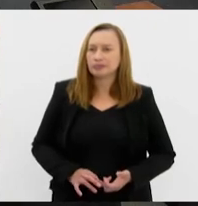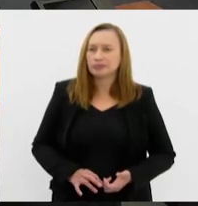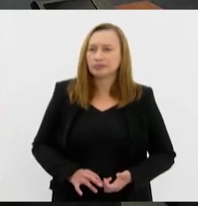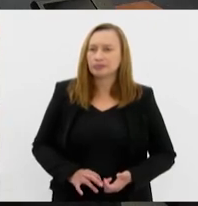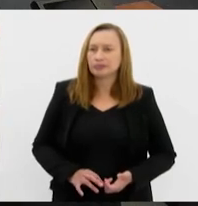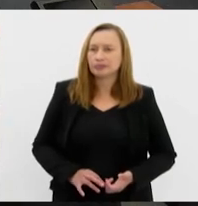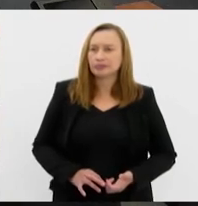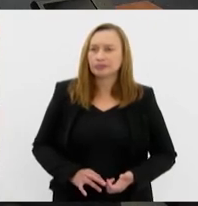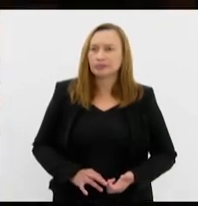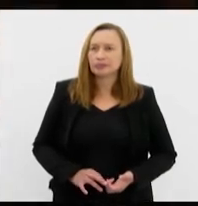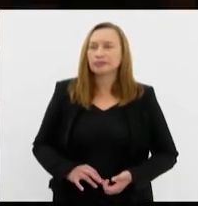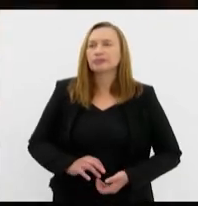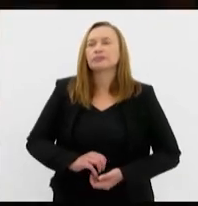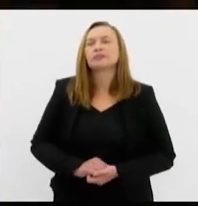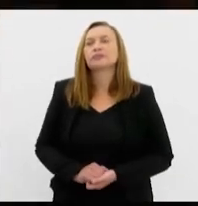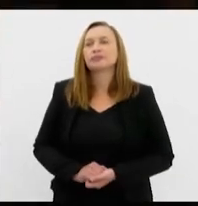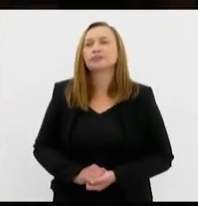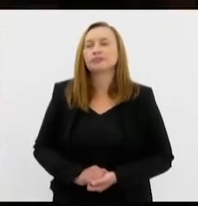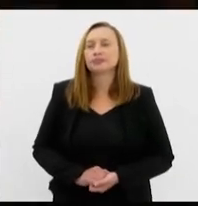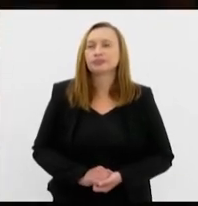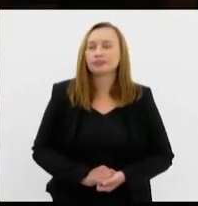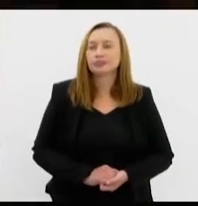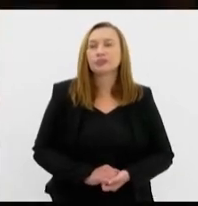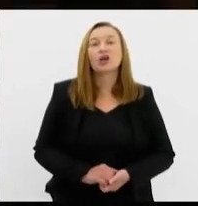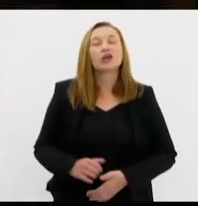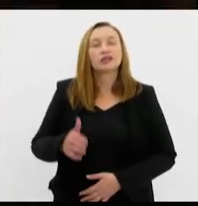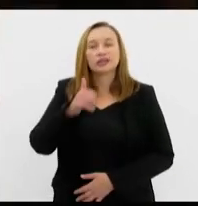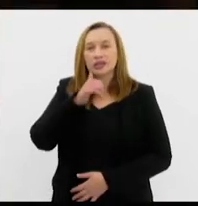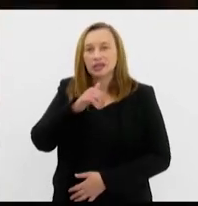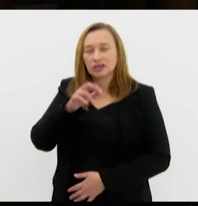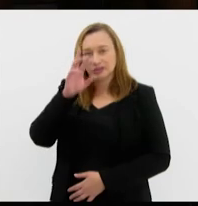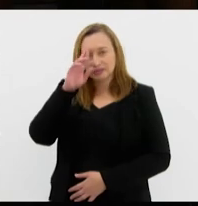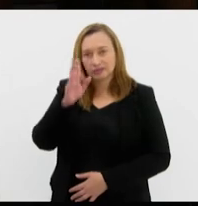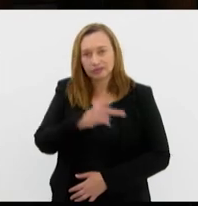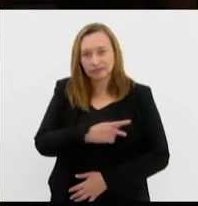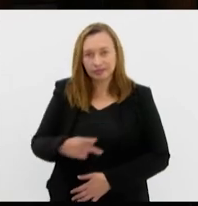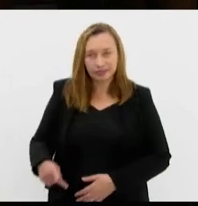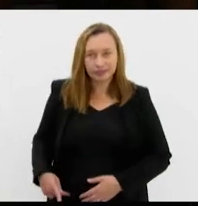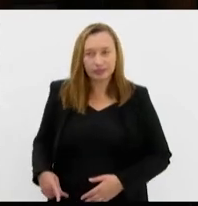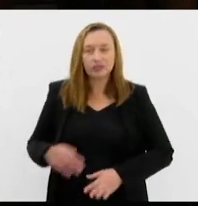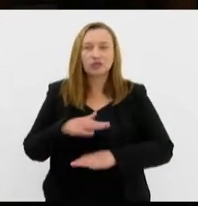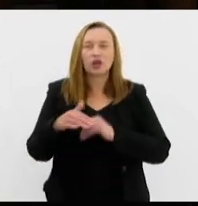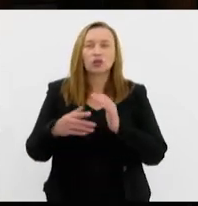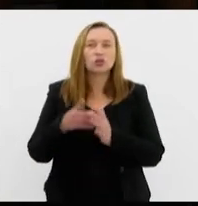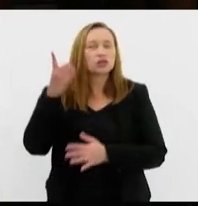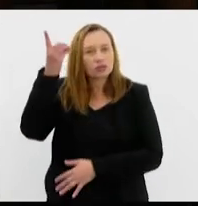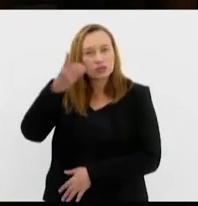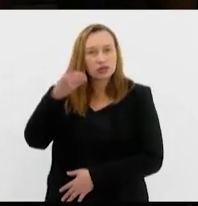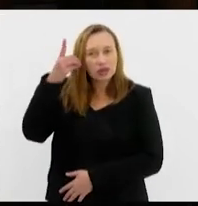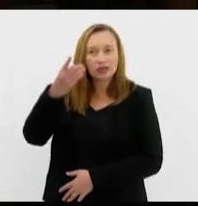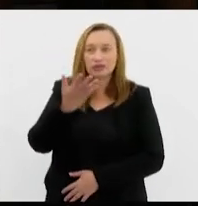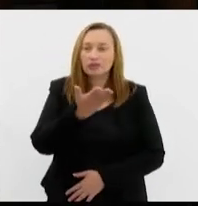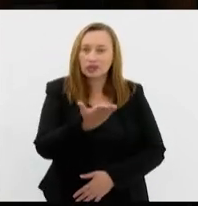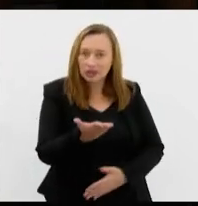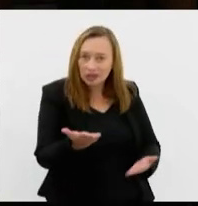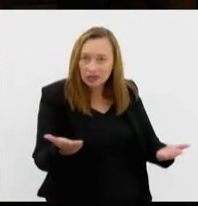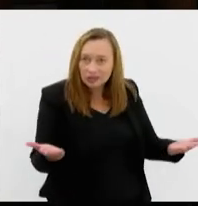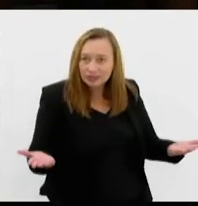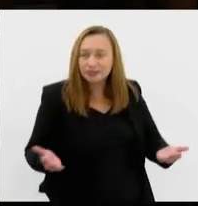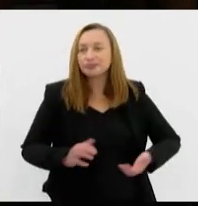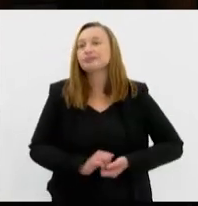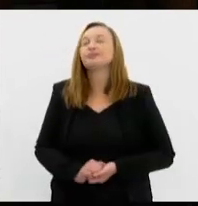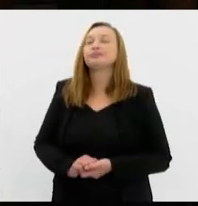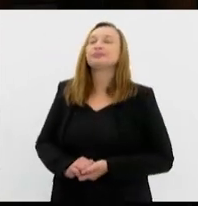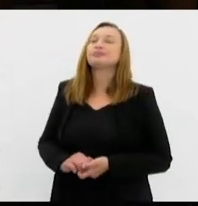Xerife da legalidade, Amorim. Senhora presidente, senhores deputados, senhoras e senhores,